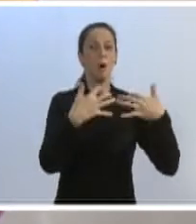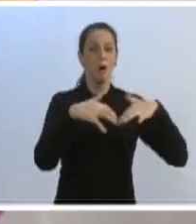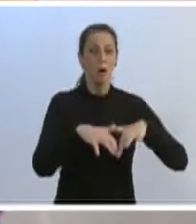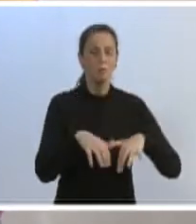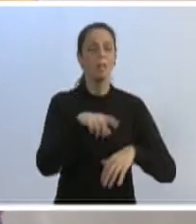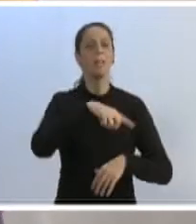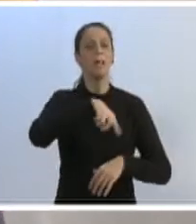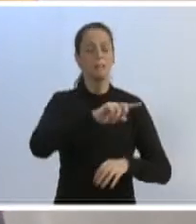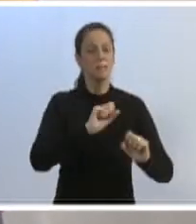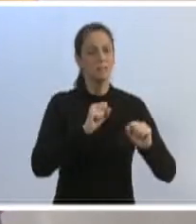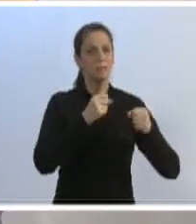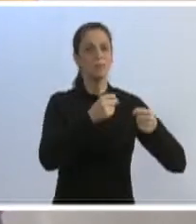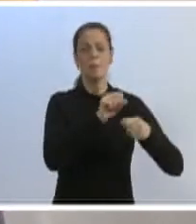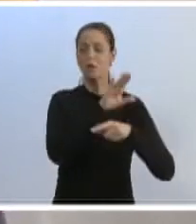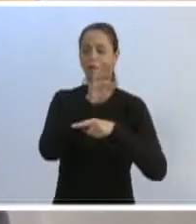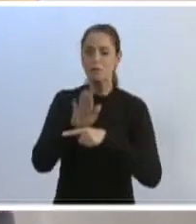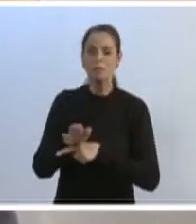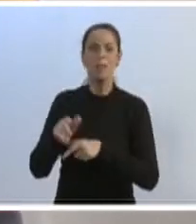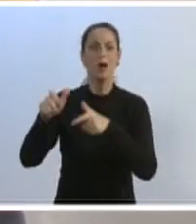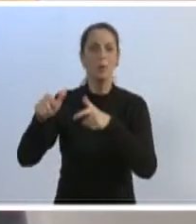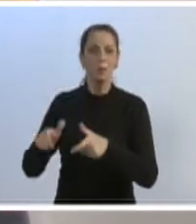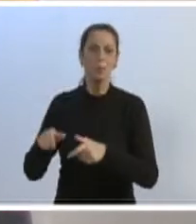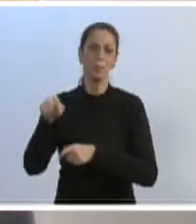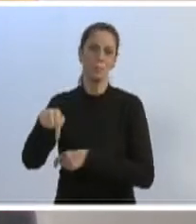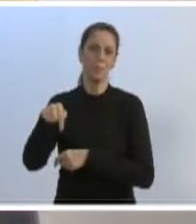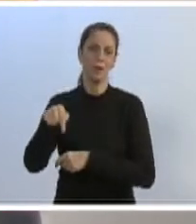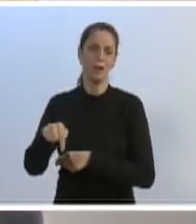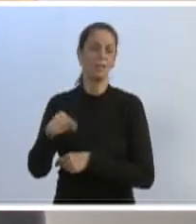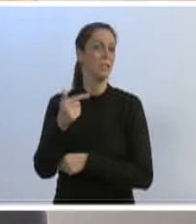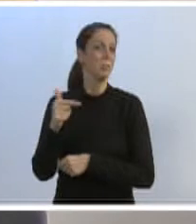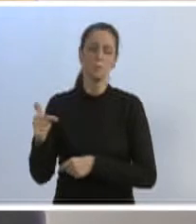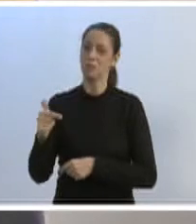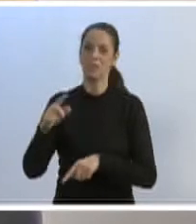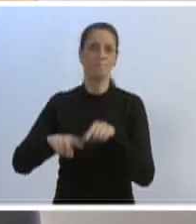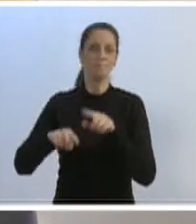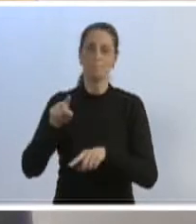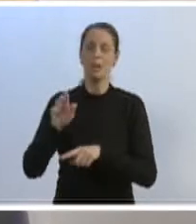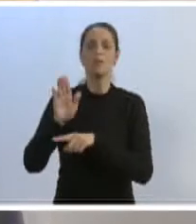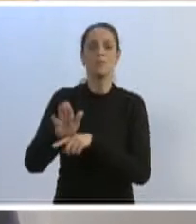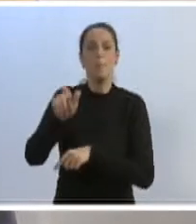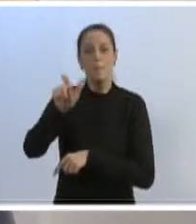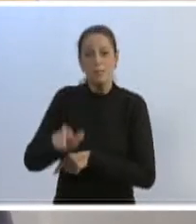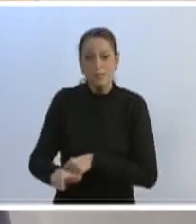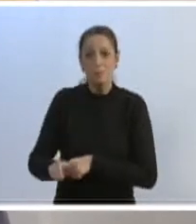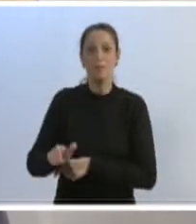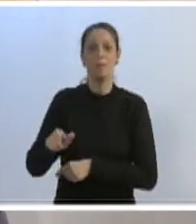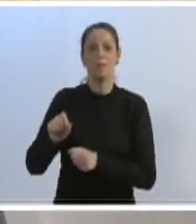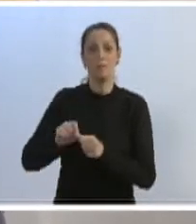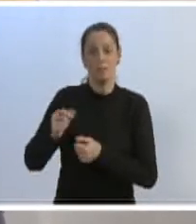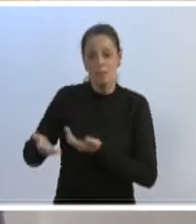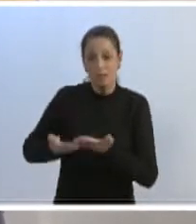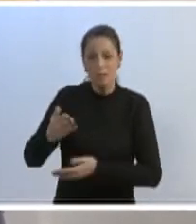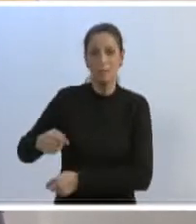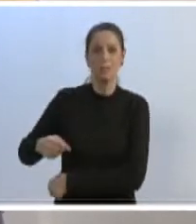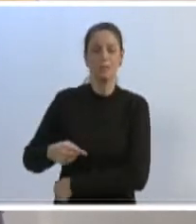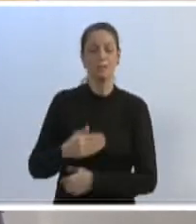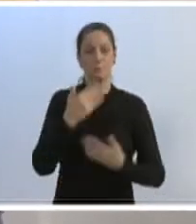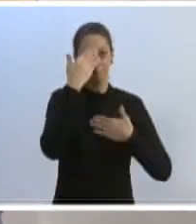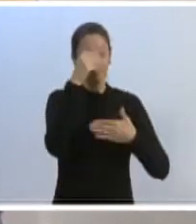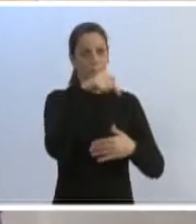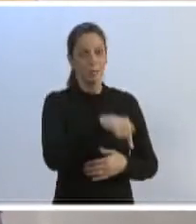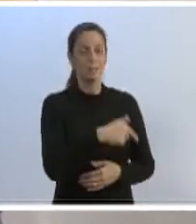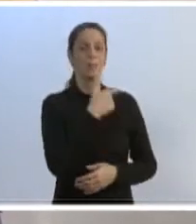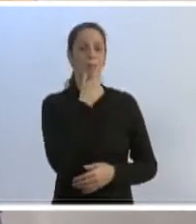mediu esforços, fez uma parceria com o Rotary de Denver. Gostaria, de nome do presidente, o Valmiré,